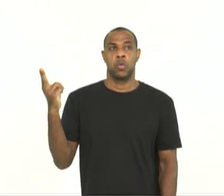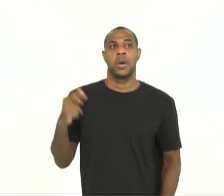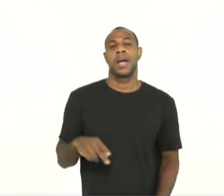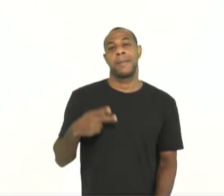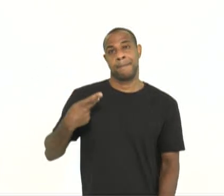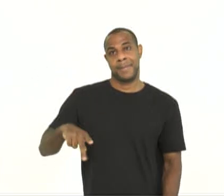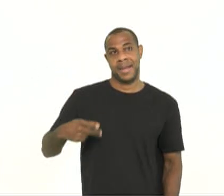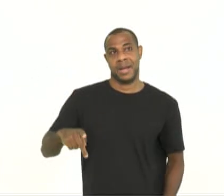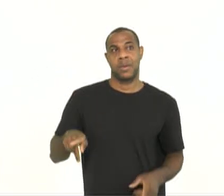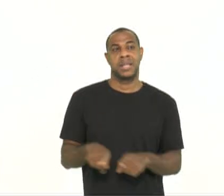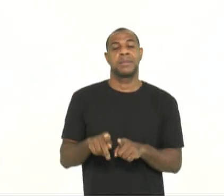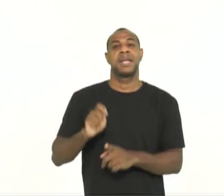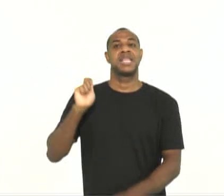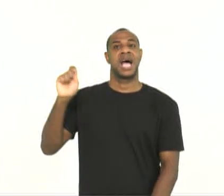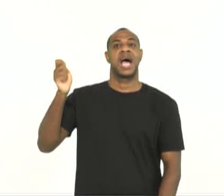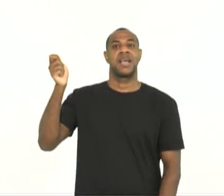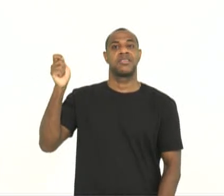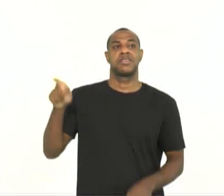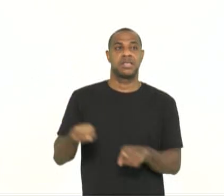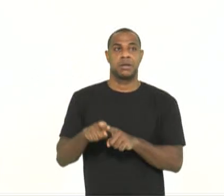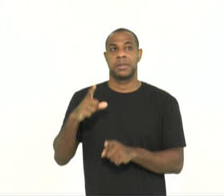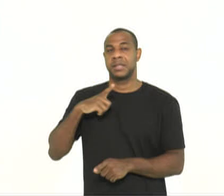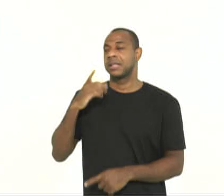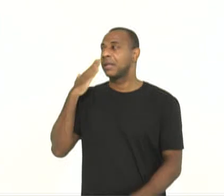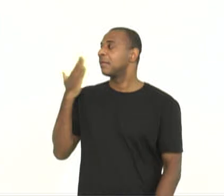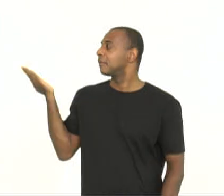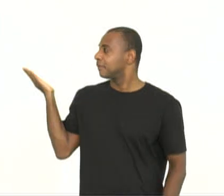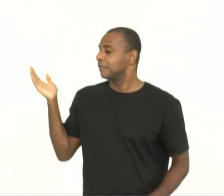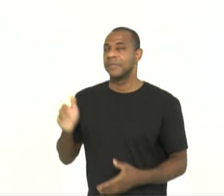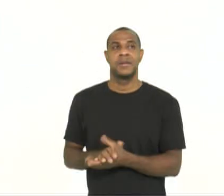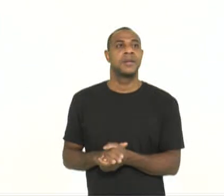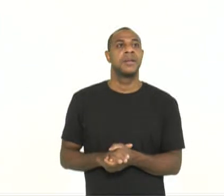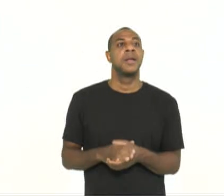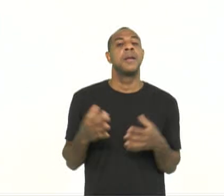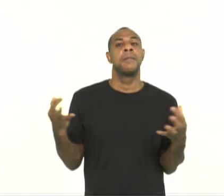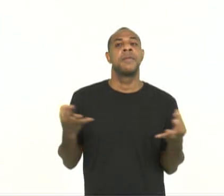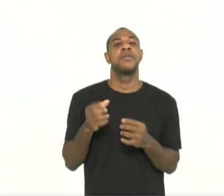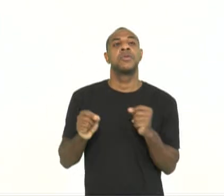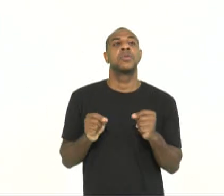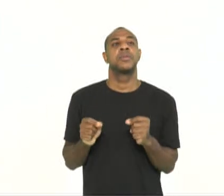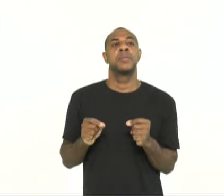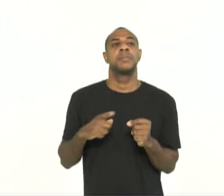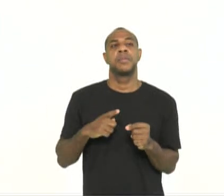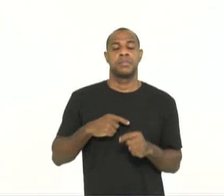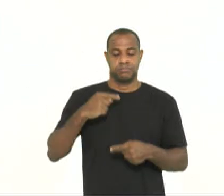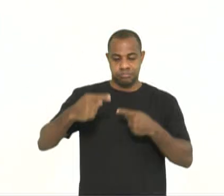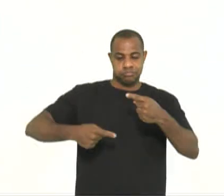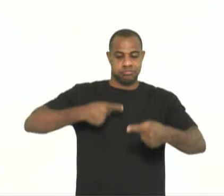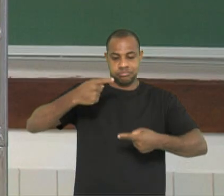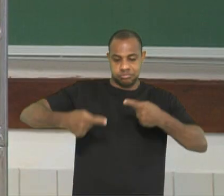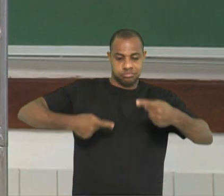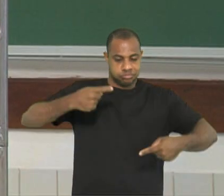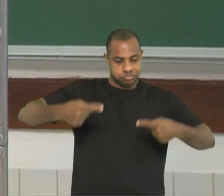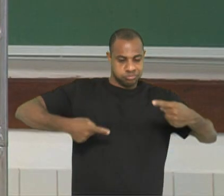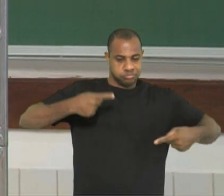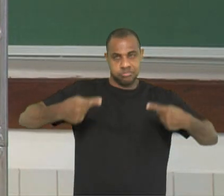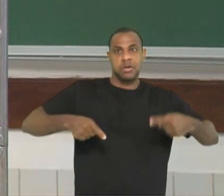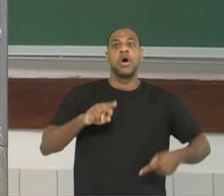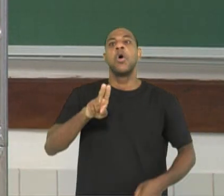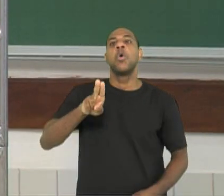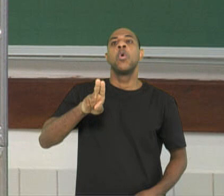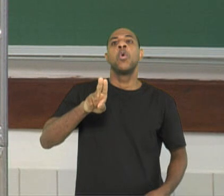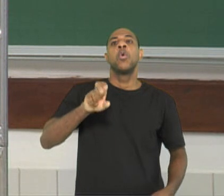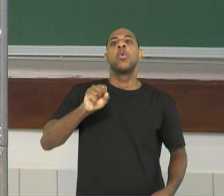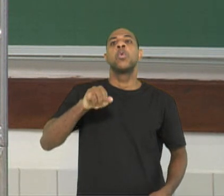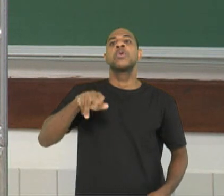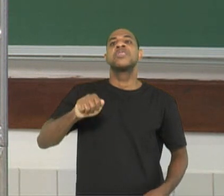Uruguai. Possui rios de planalto e encachoeirados, perfeitos para a instalação de usinas hidrelétricas. Quando falamos na instalação